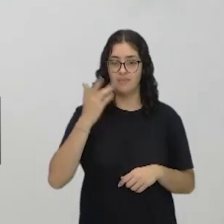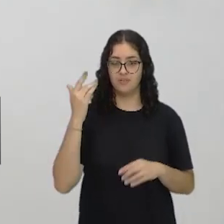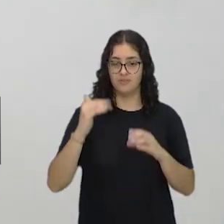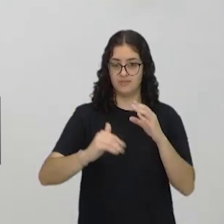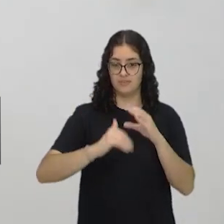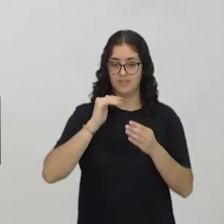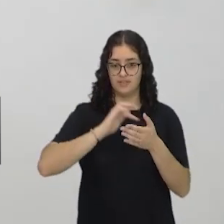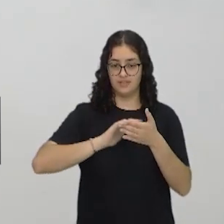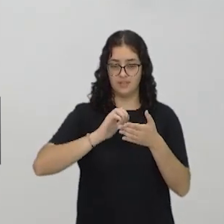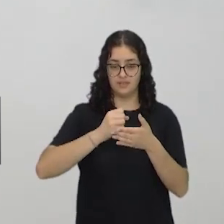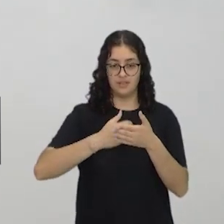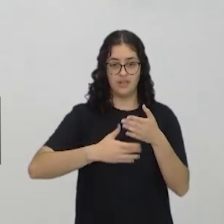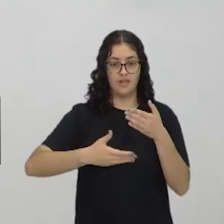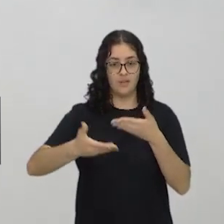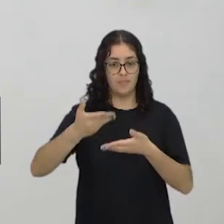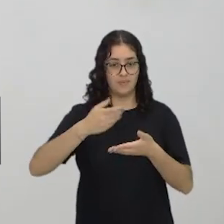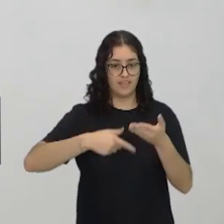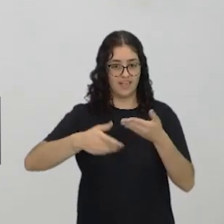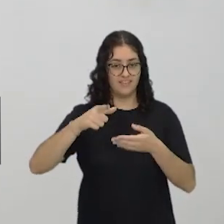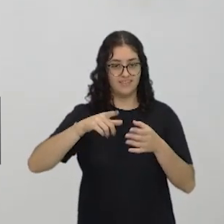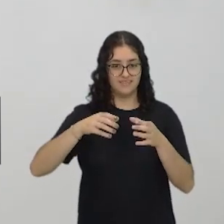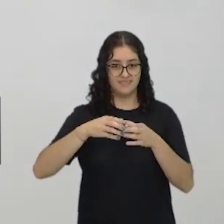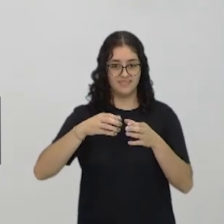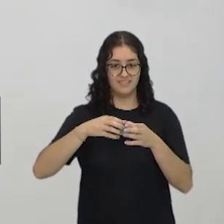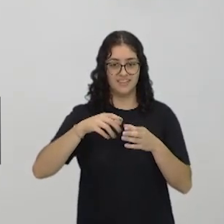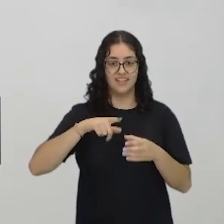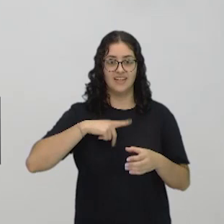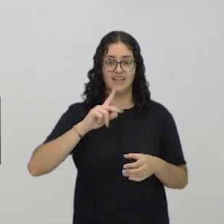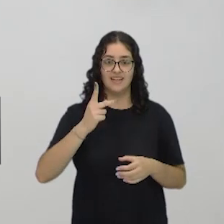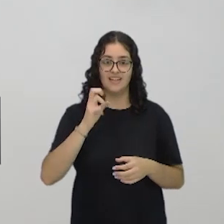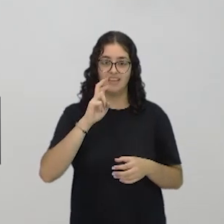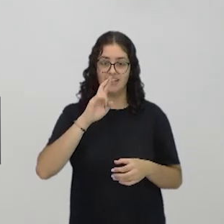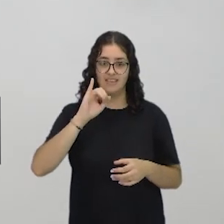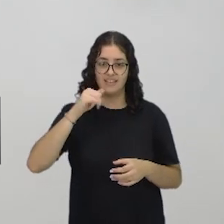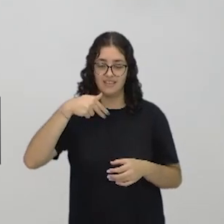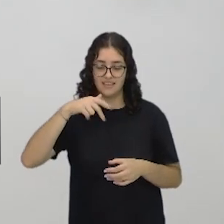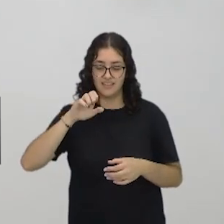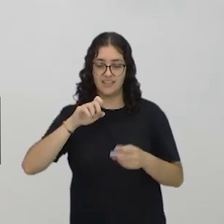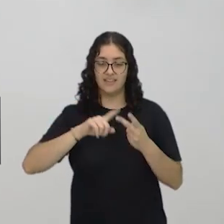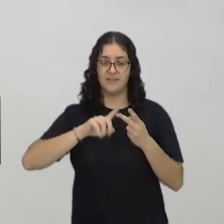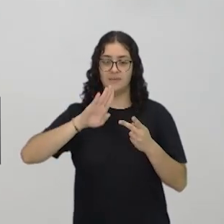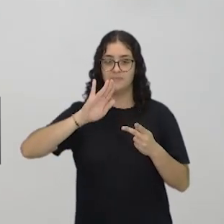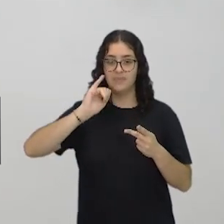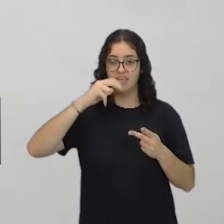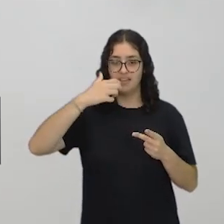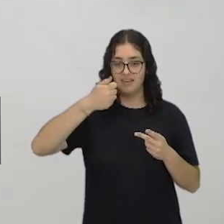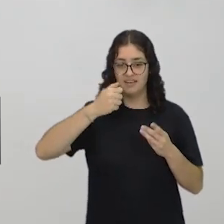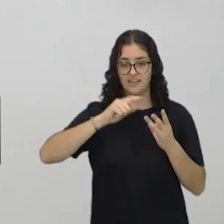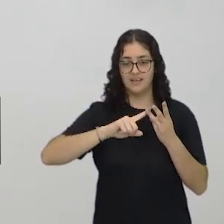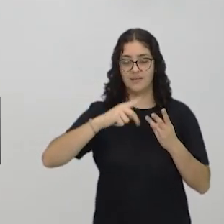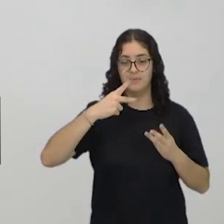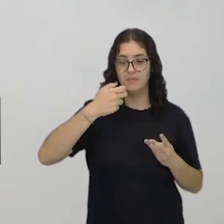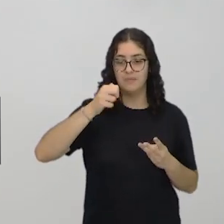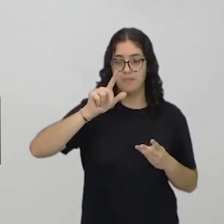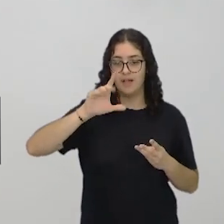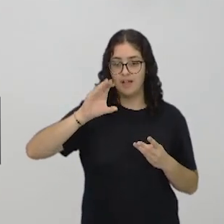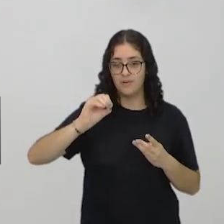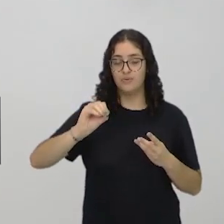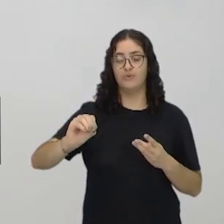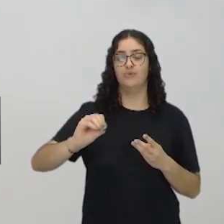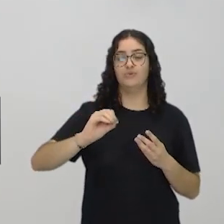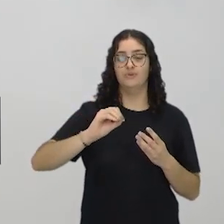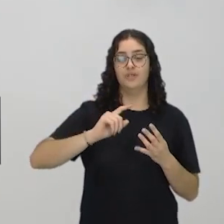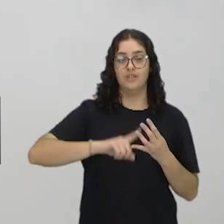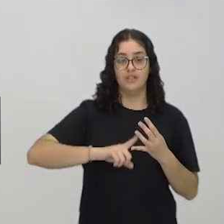está batendo um papo geral lá entre eles. Tem o Henrique, a Bianca, o Paulo, quem mais que está aqui com a